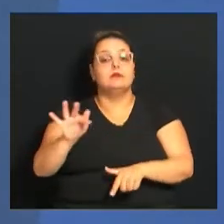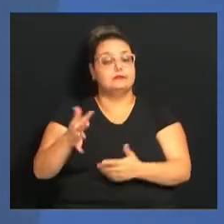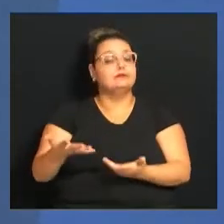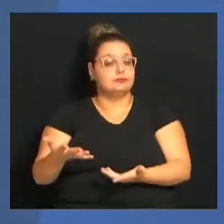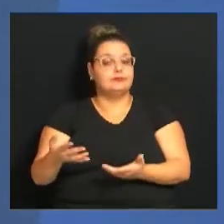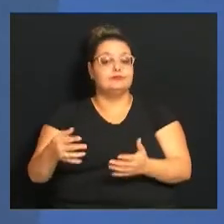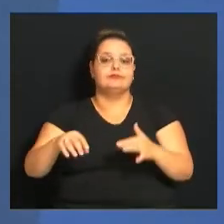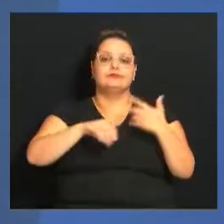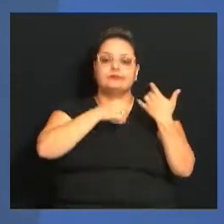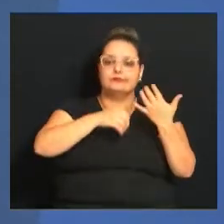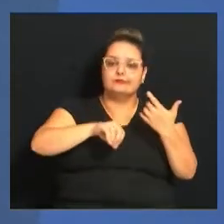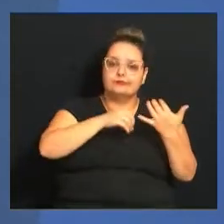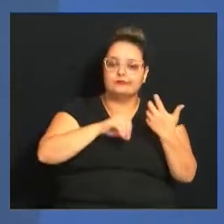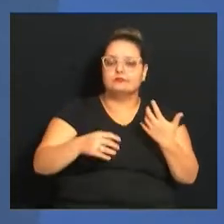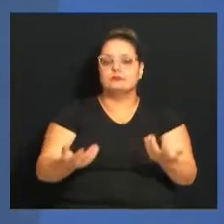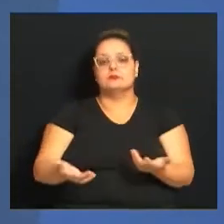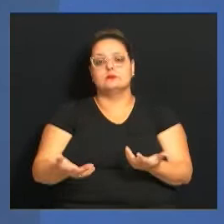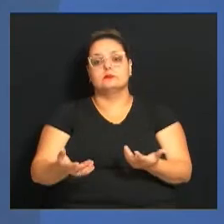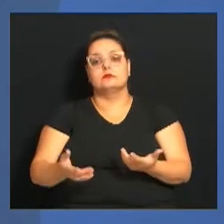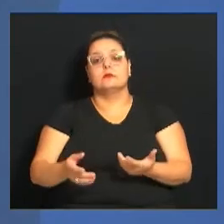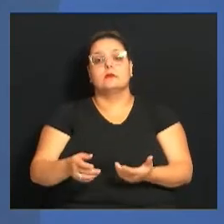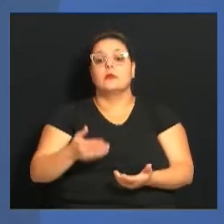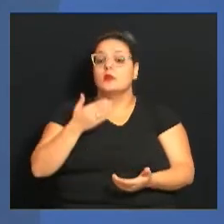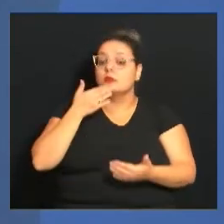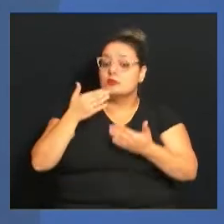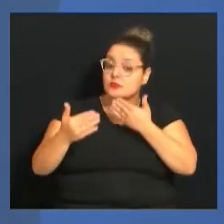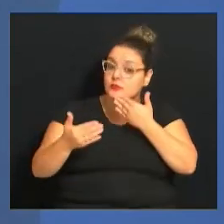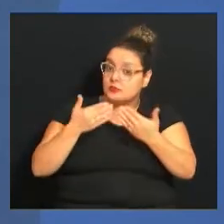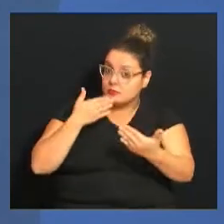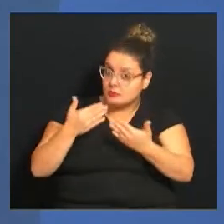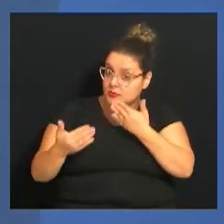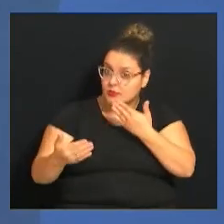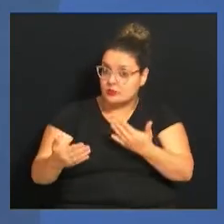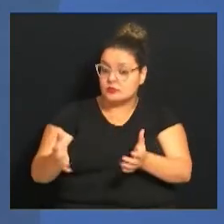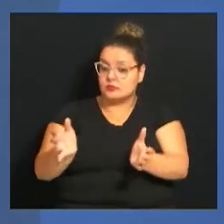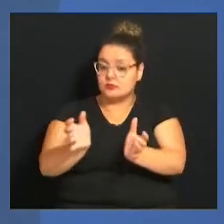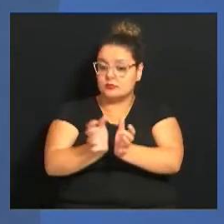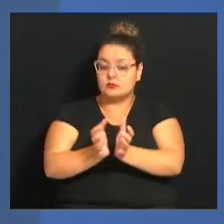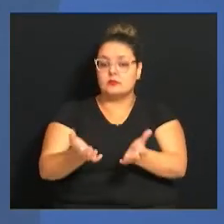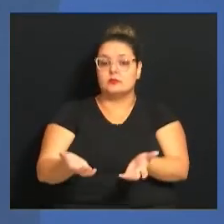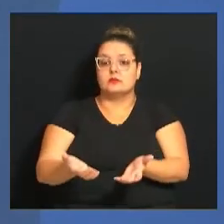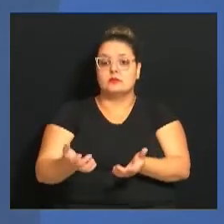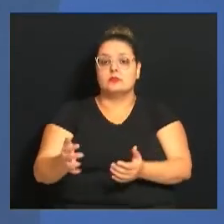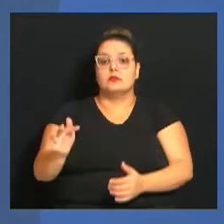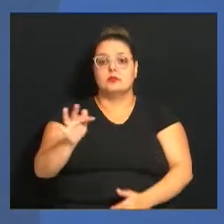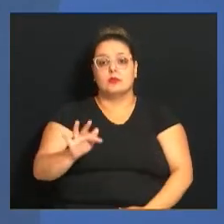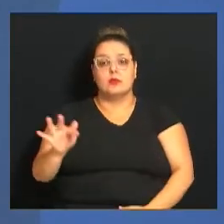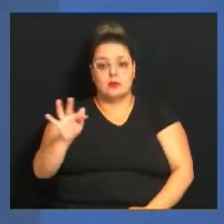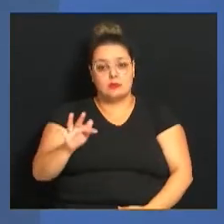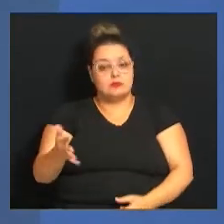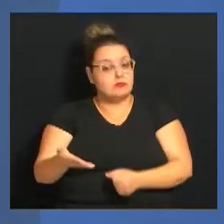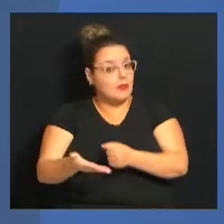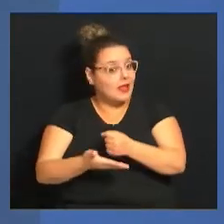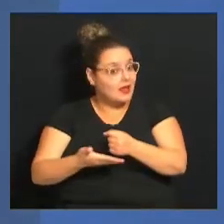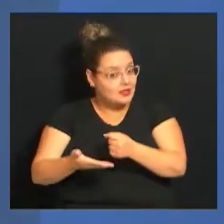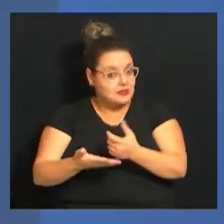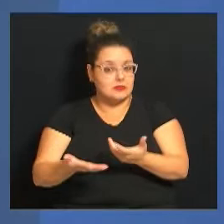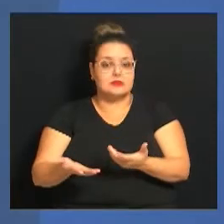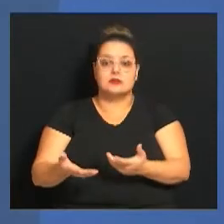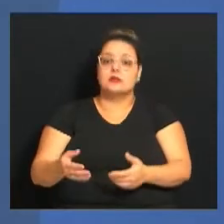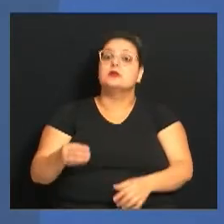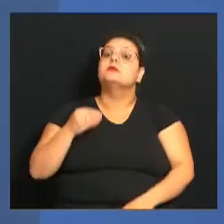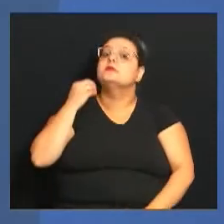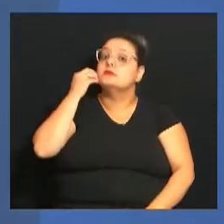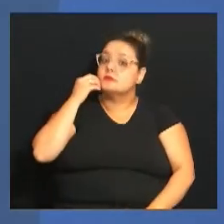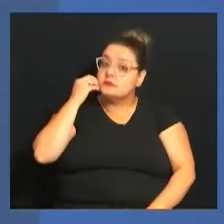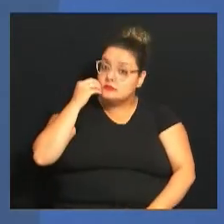dos músicos. Entre as exigências para ocupar o cargo estão formação mínima na área, também experiência de